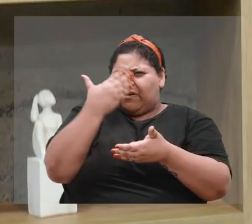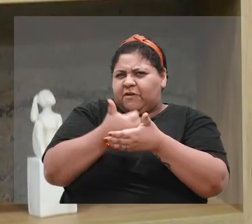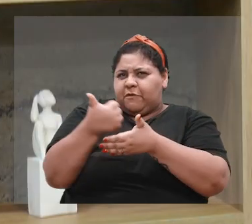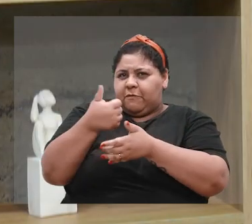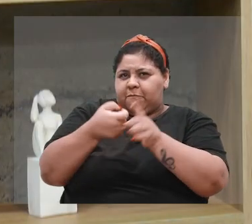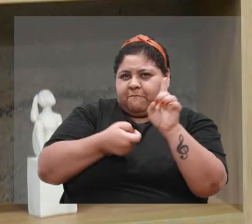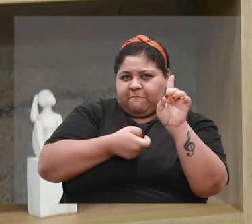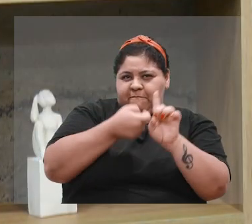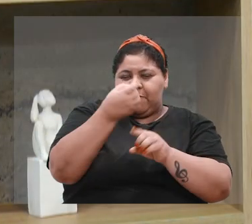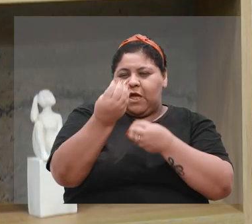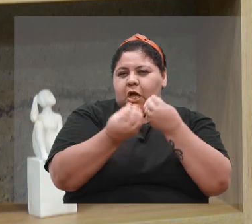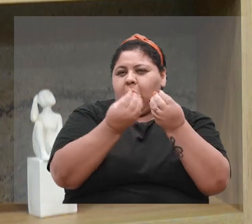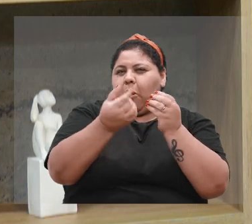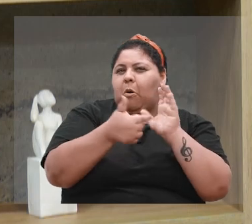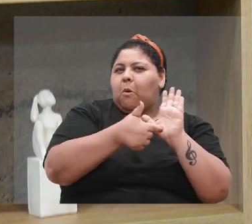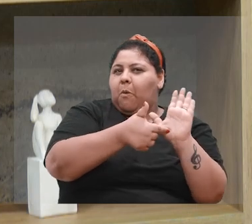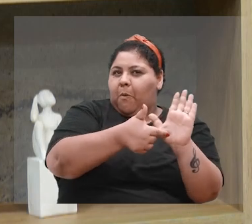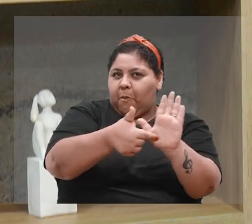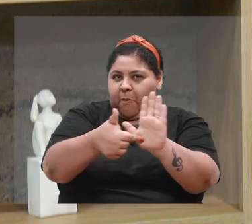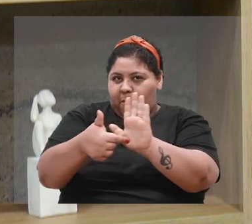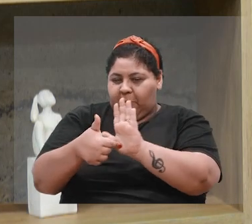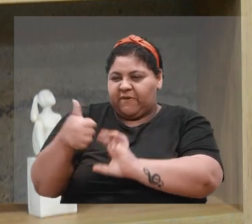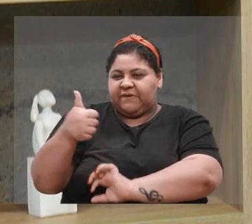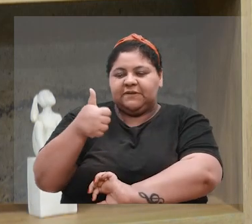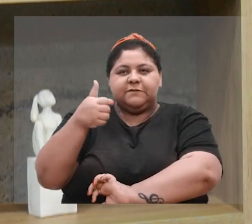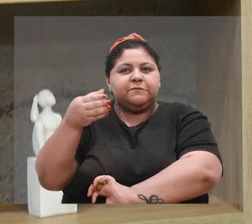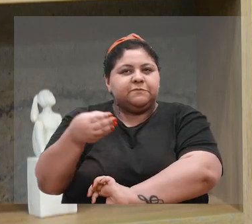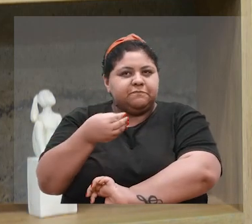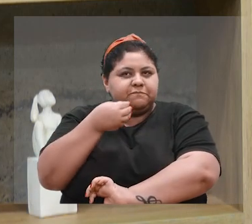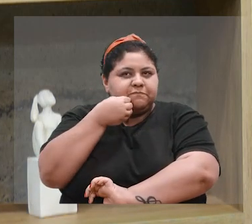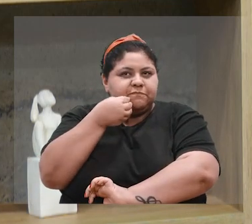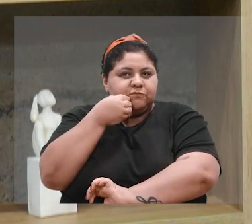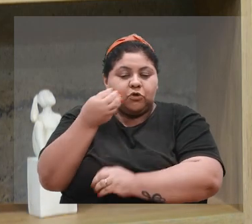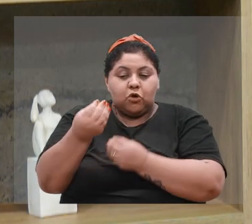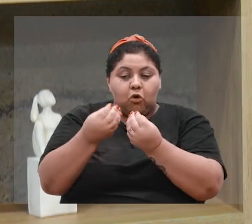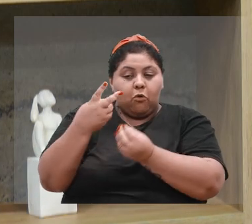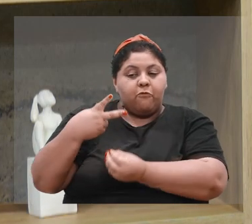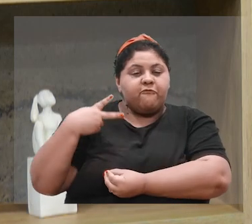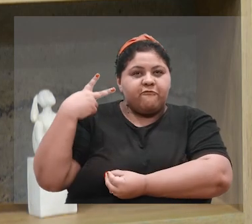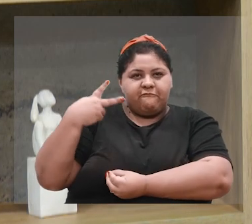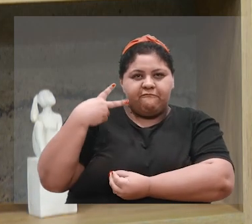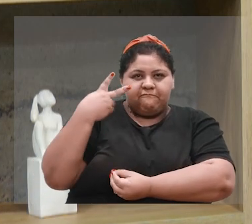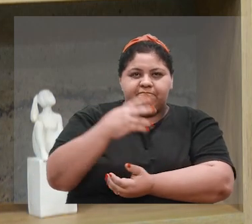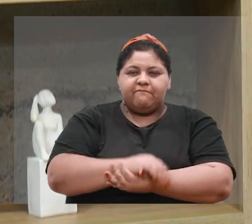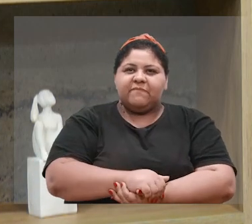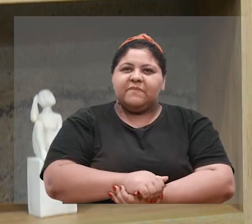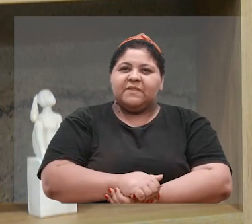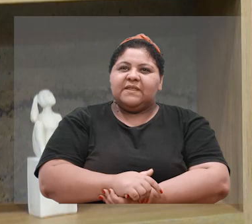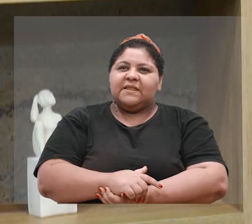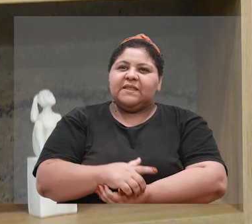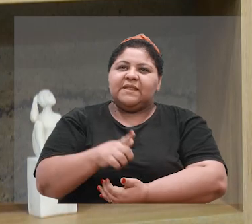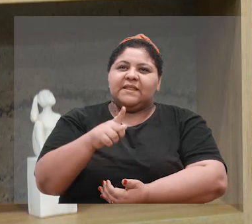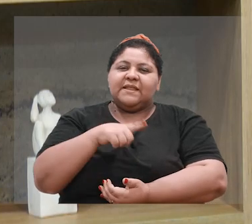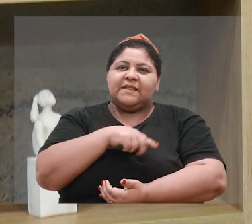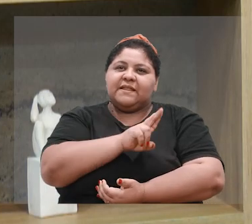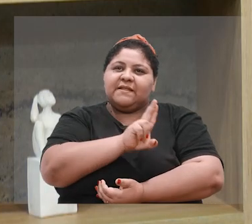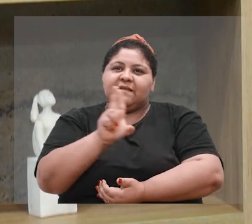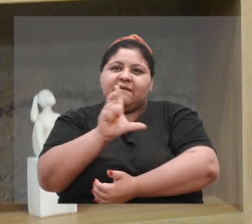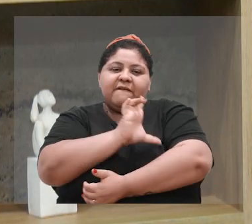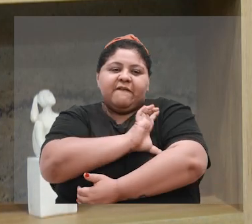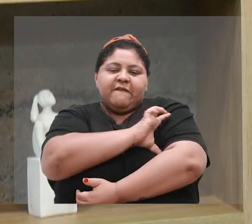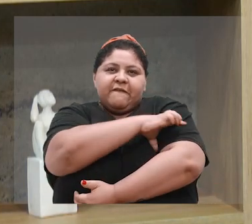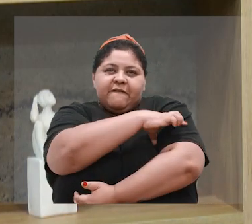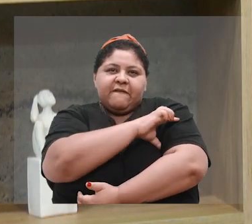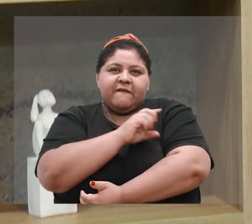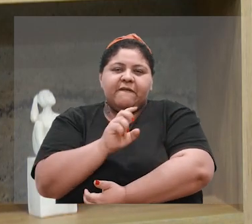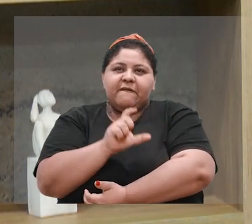meses ainda é em tom de apresentação. É a sua primeira oportunidade como vereador. Já tem esse nome, Capitão